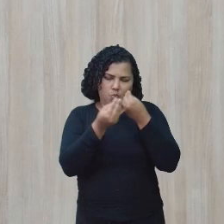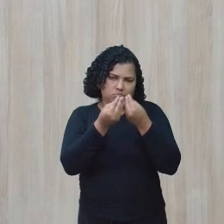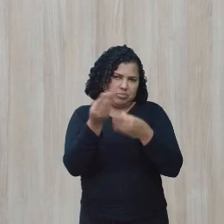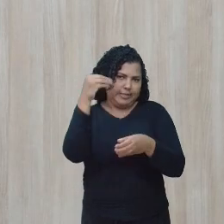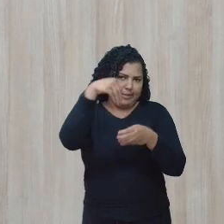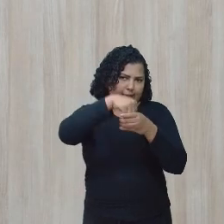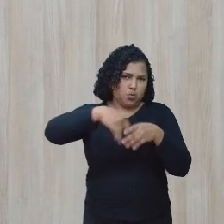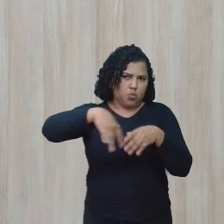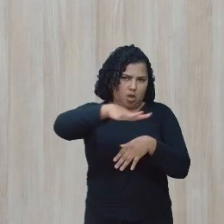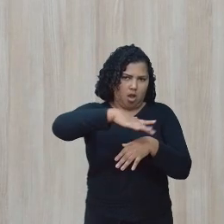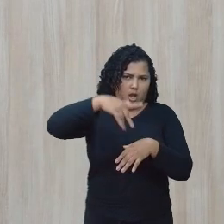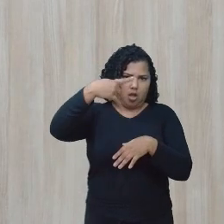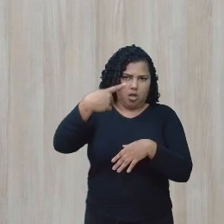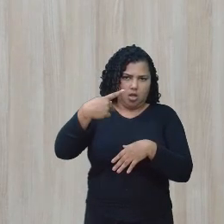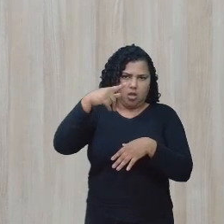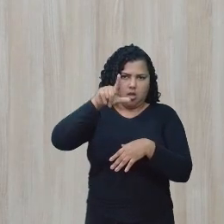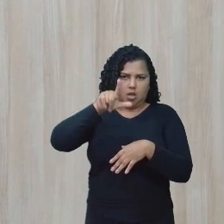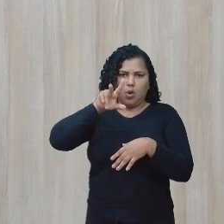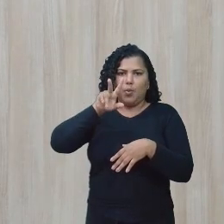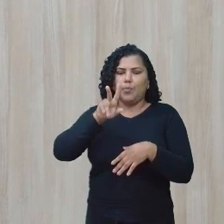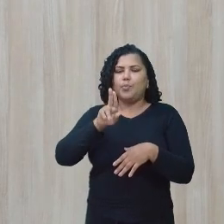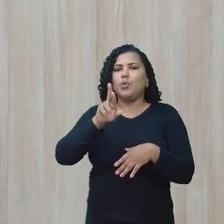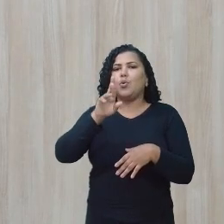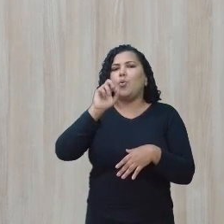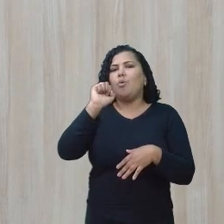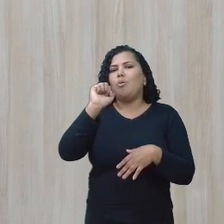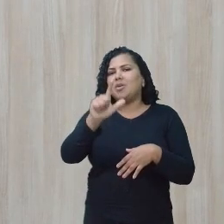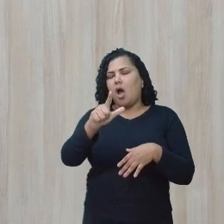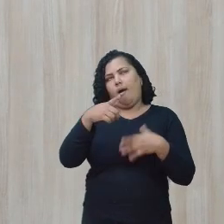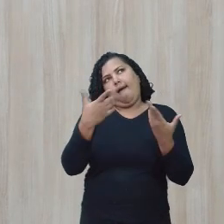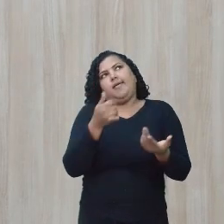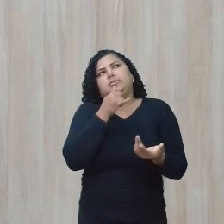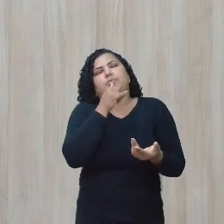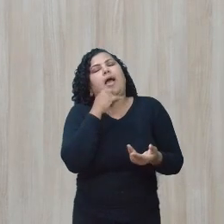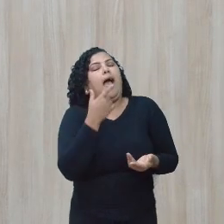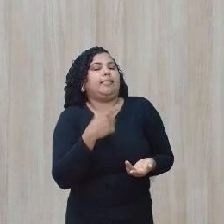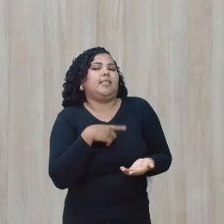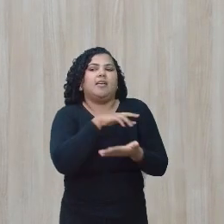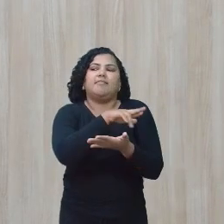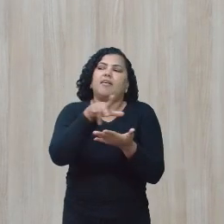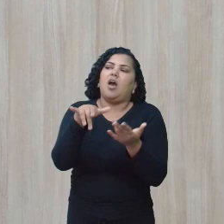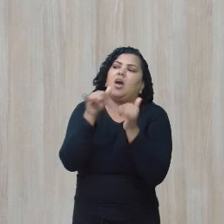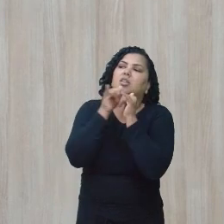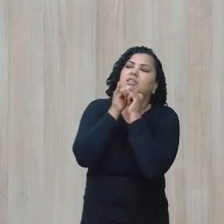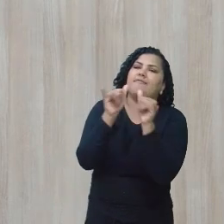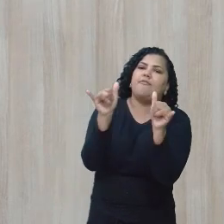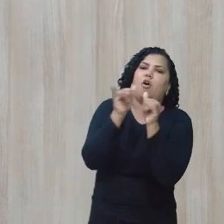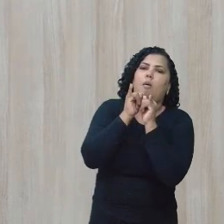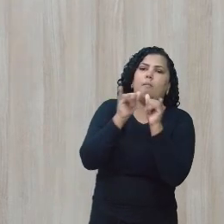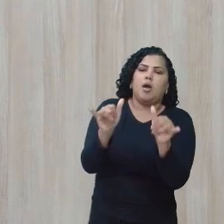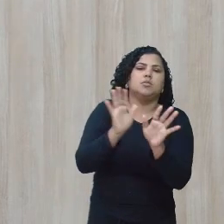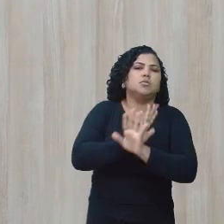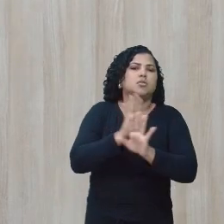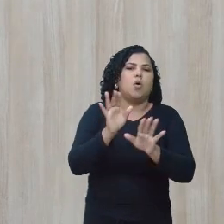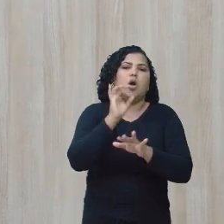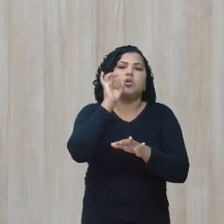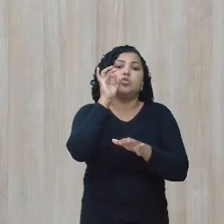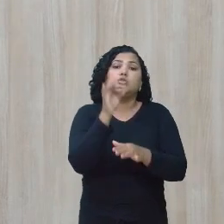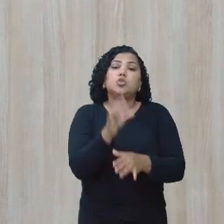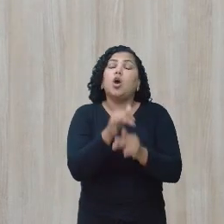informação. Em inglês, você não vai dizer, eu quero várias informações. Não, você